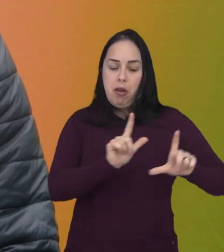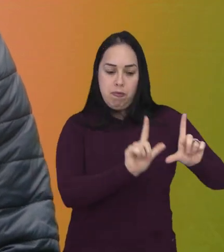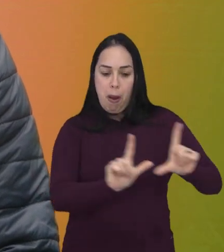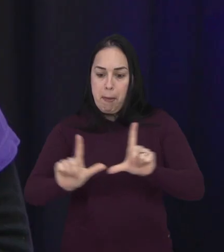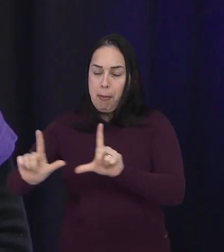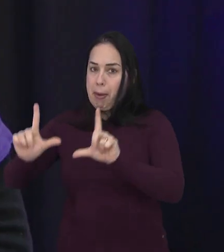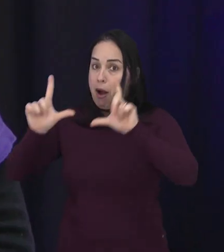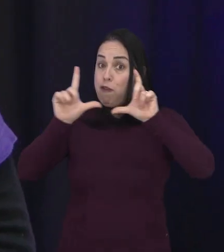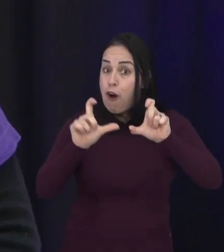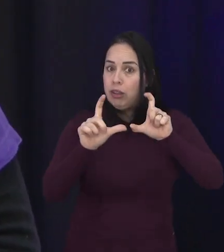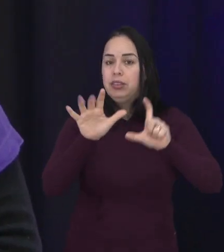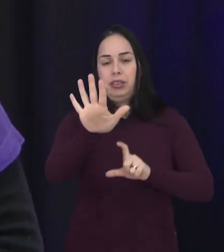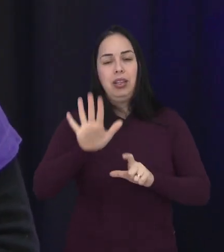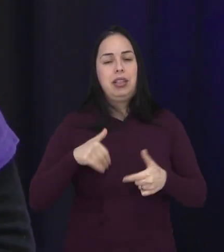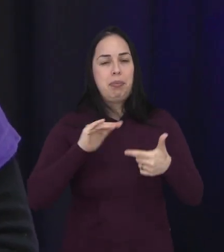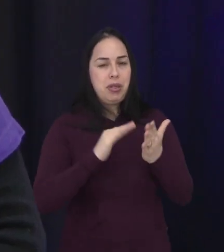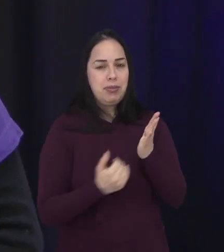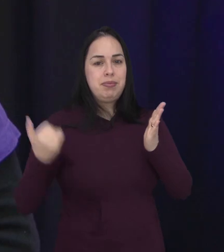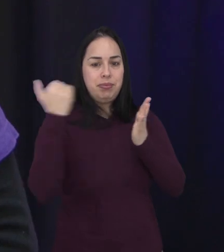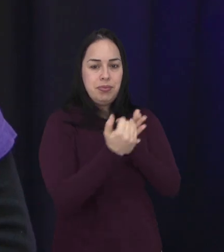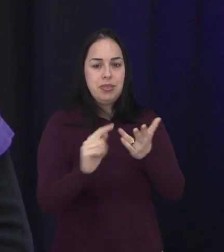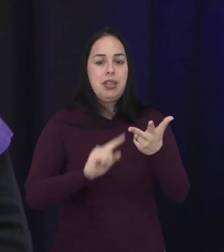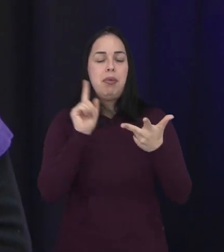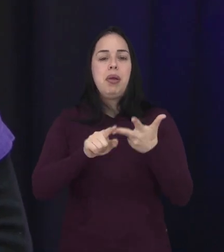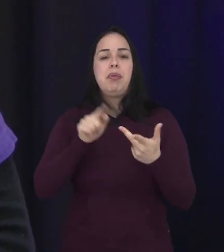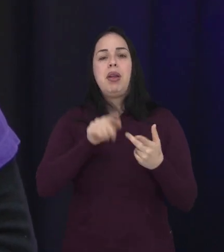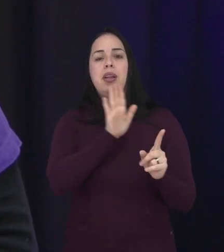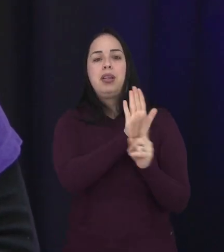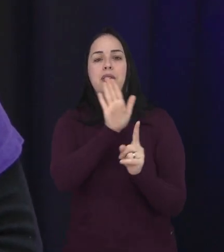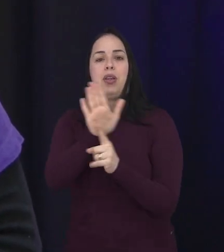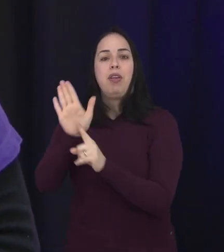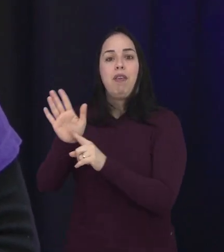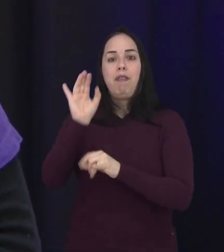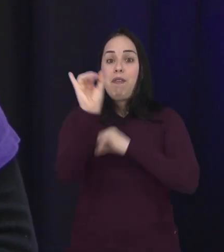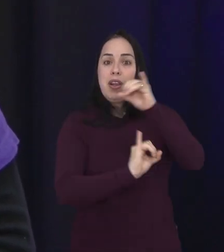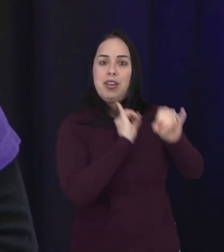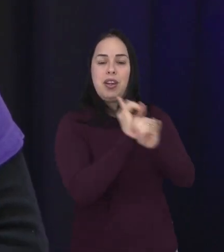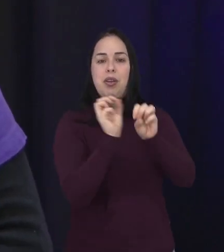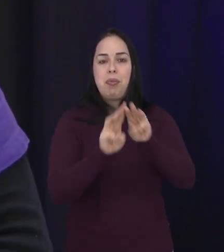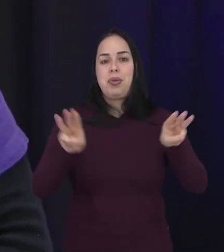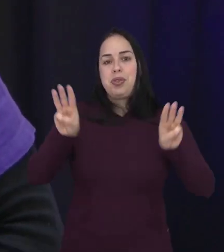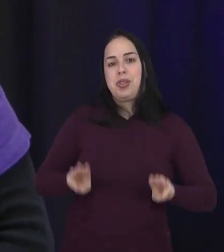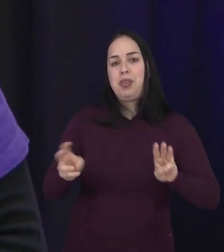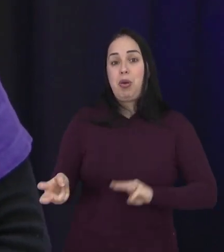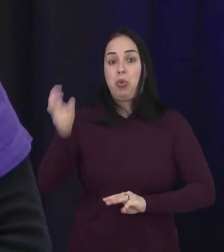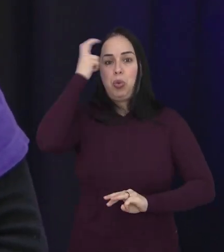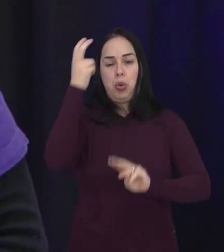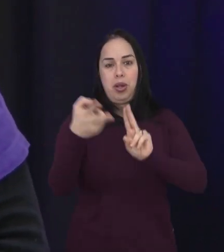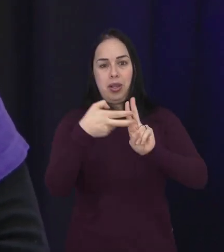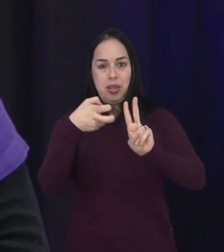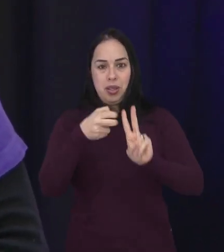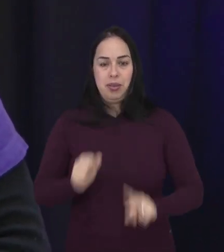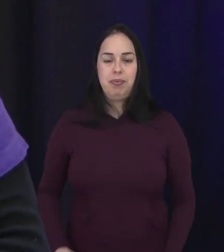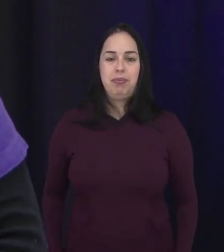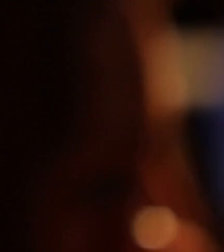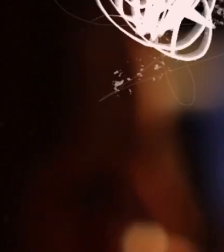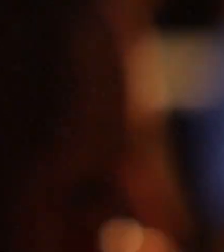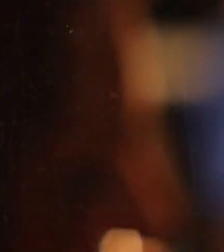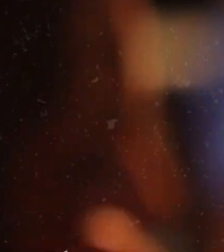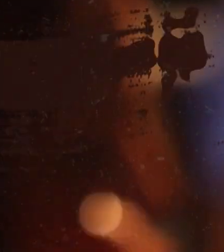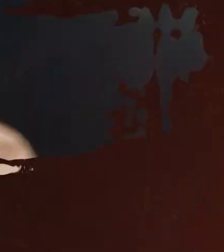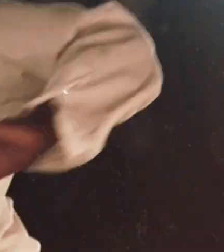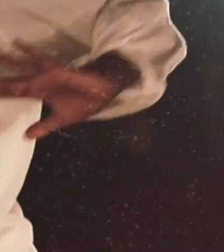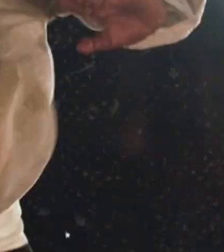stop motion. E ainda informações sobre as exposições virtuais do Museu das Culturas Indígenas. Até já!